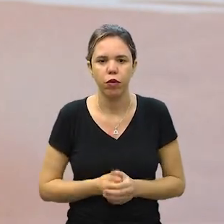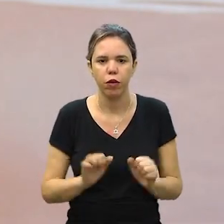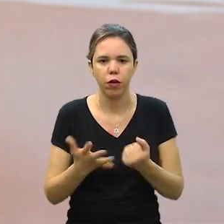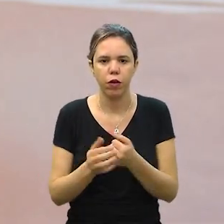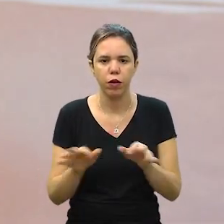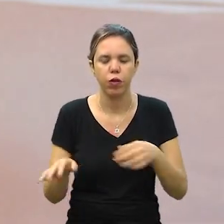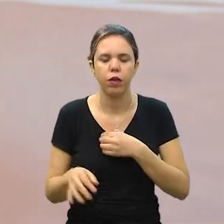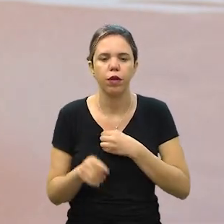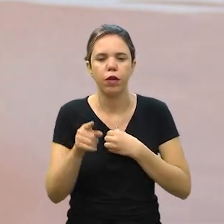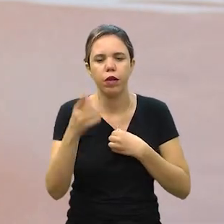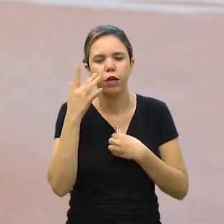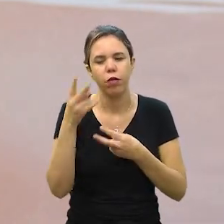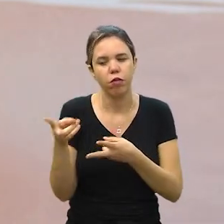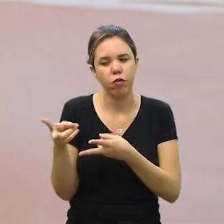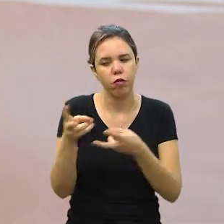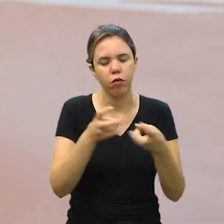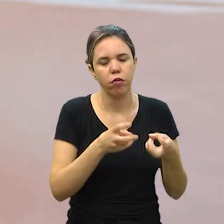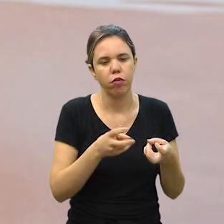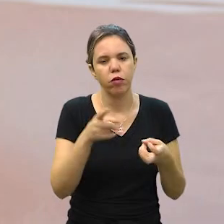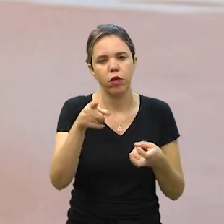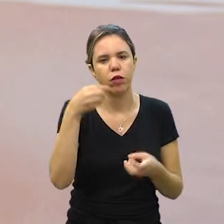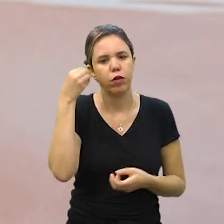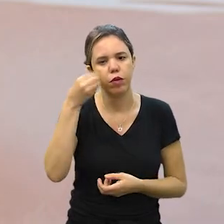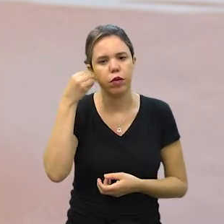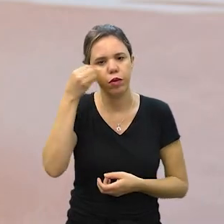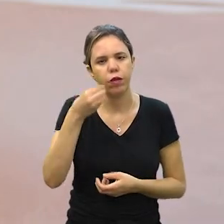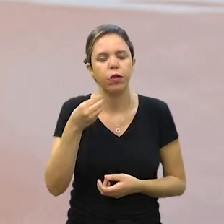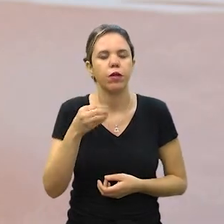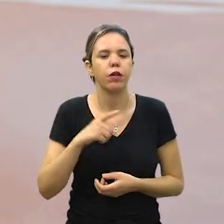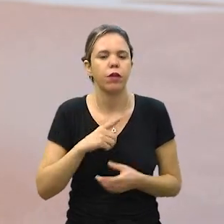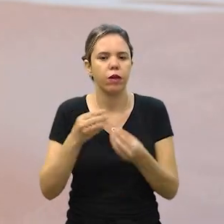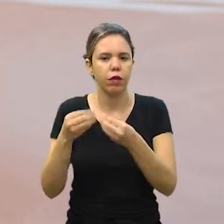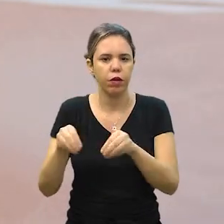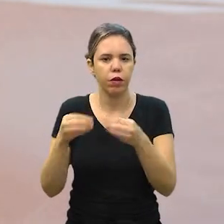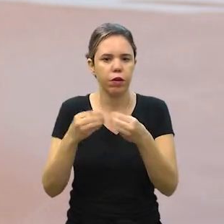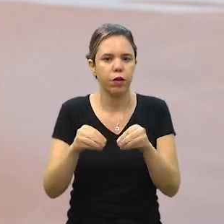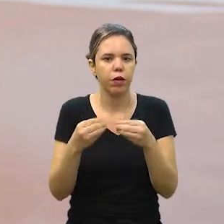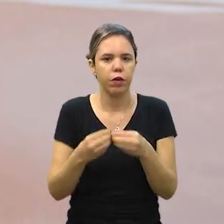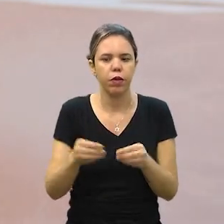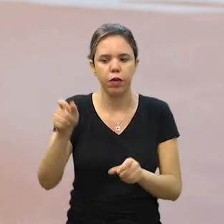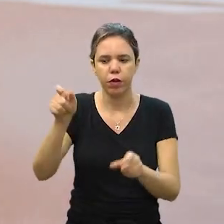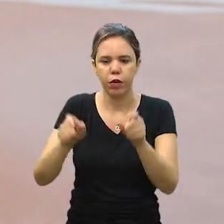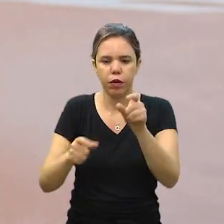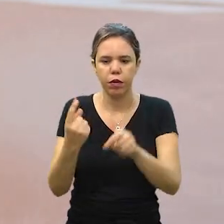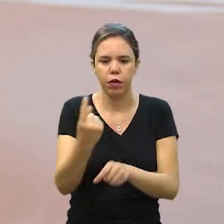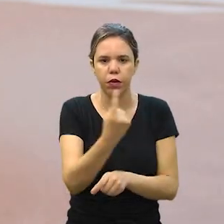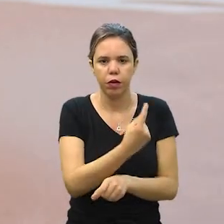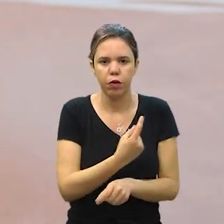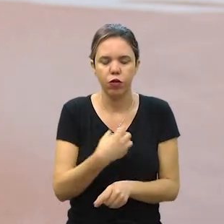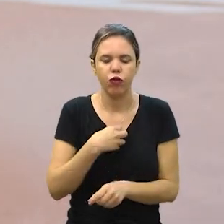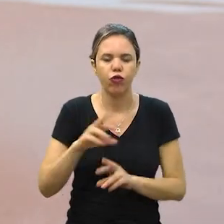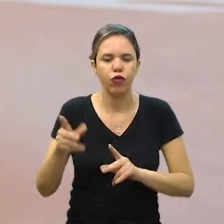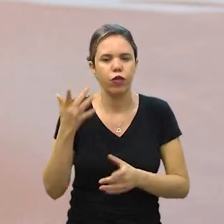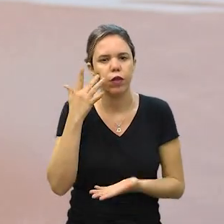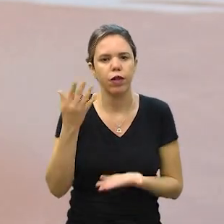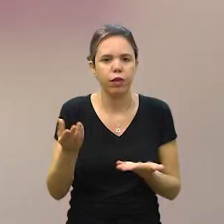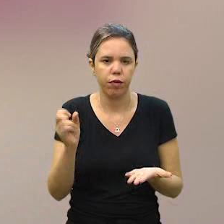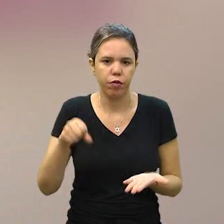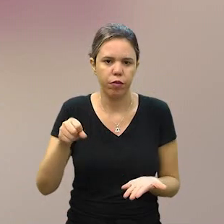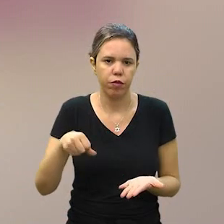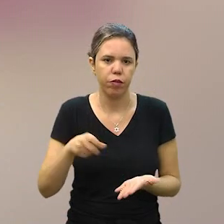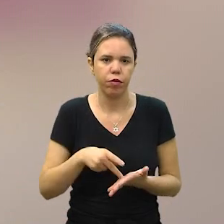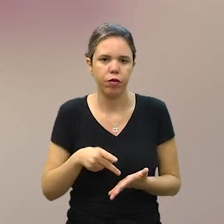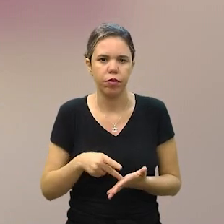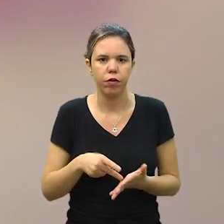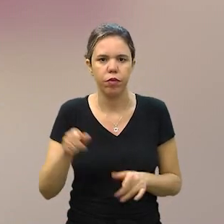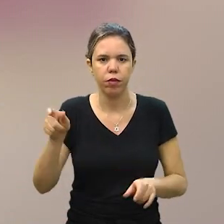A pandemia, pelo que você tem visto, pela sua experiência, tem afetado cada um de um jeito?